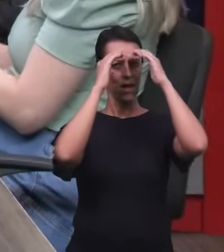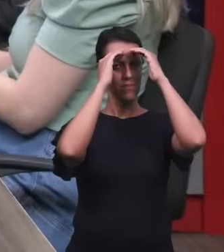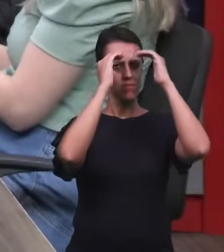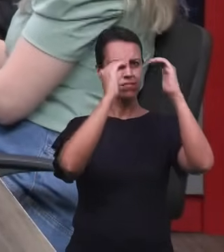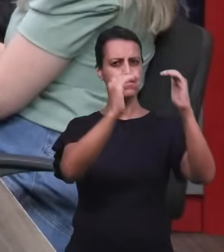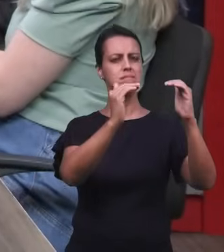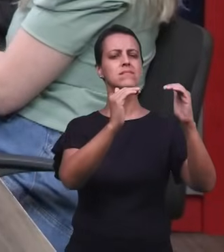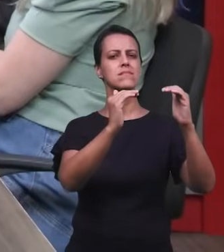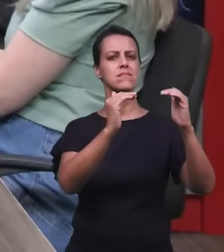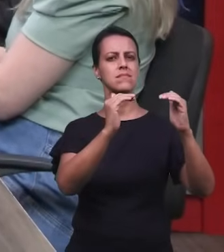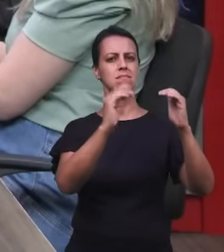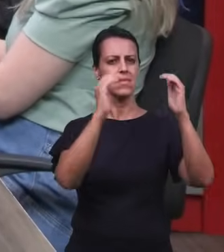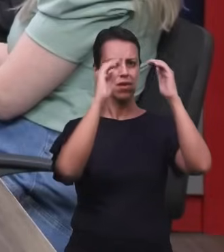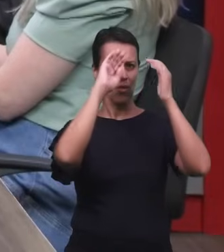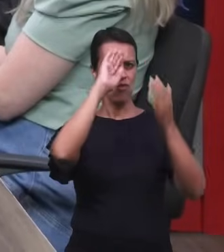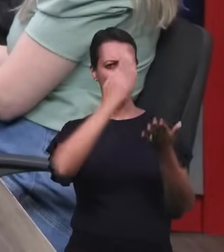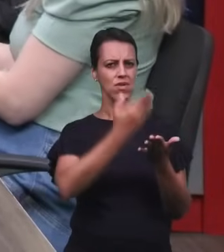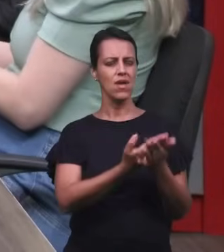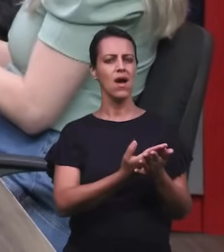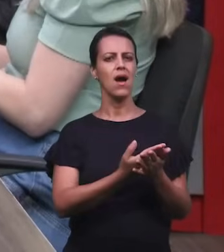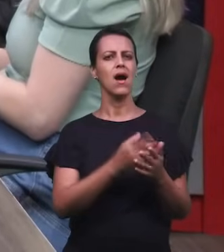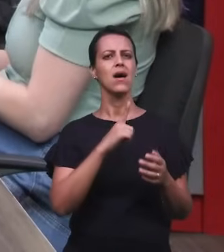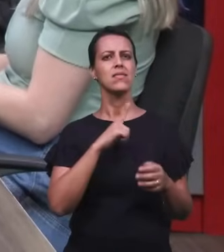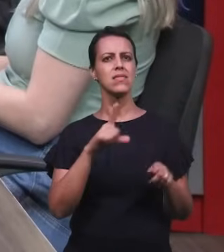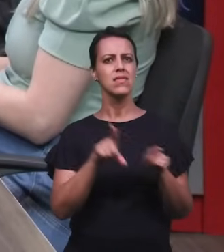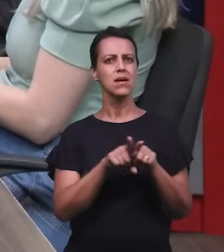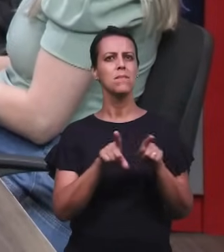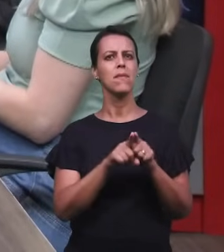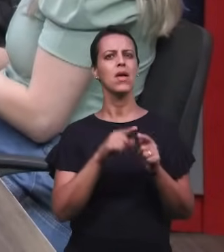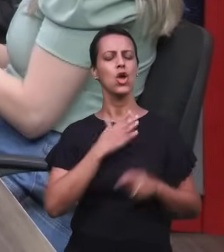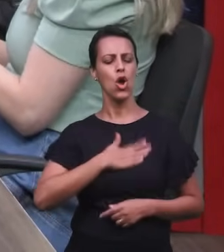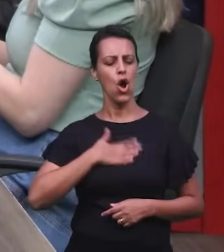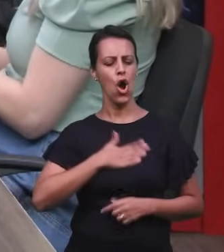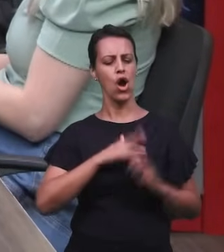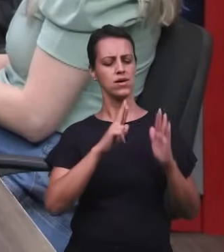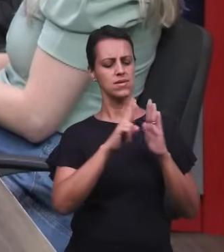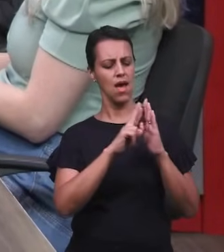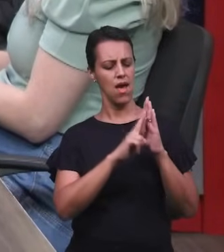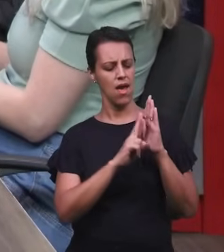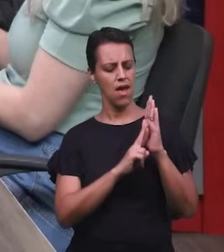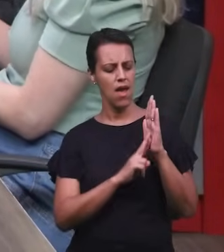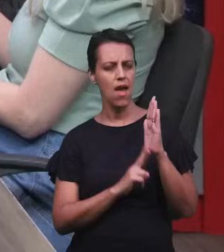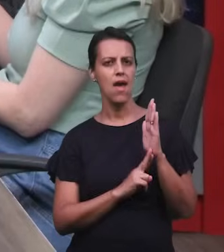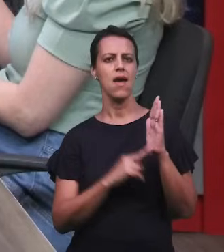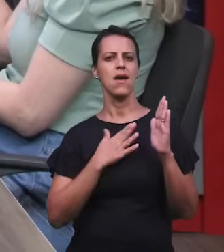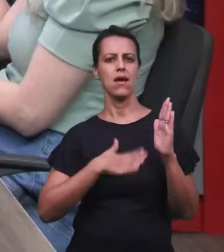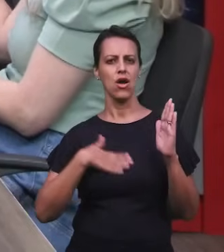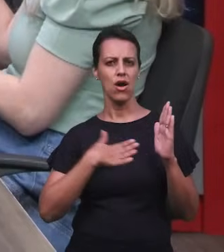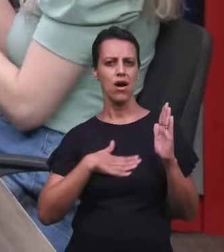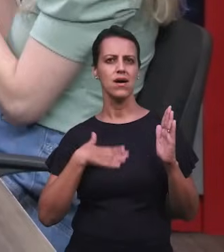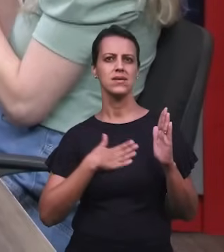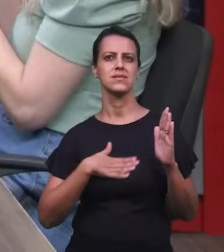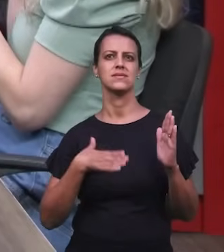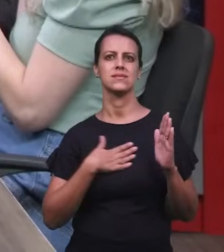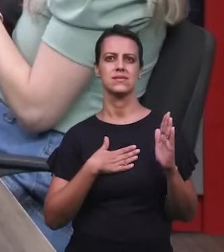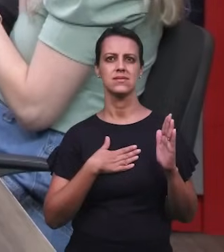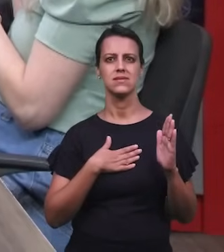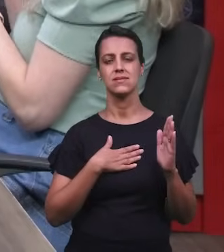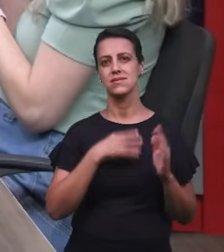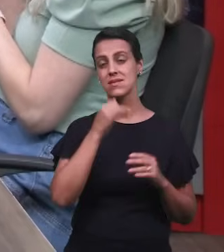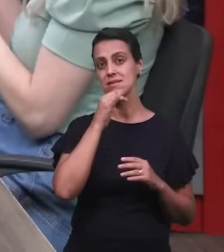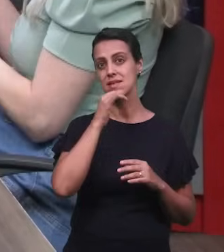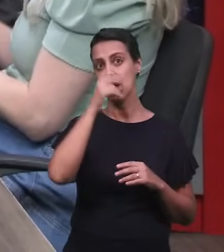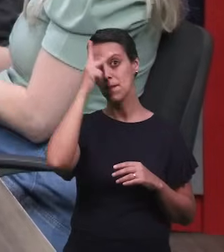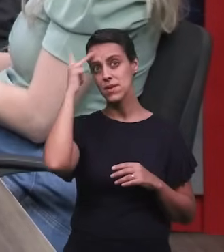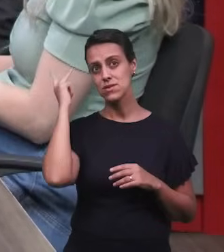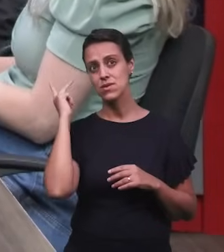dificuldade em seguir regras ou rotinas. Pode perceber, alguém que tem um temperamento mais melancólico ou fleumático,